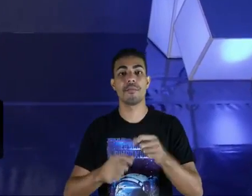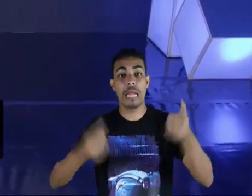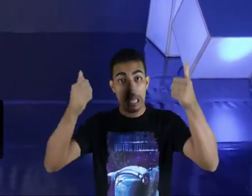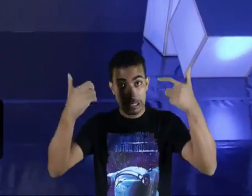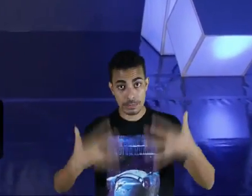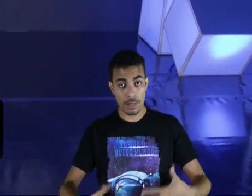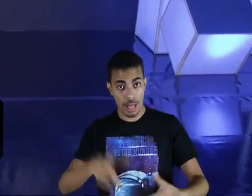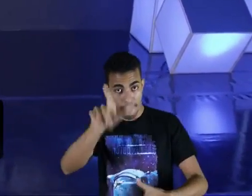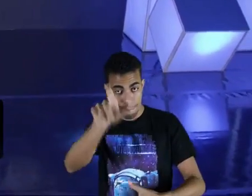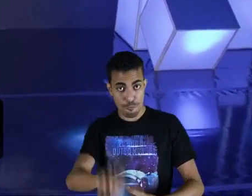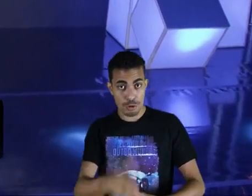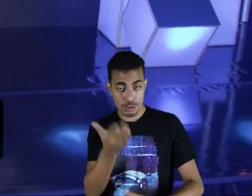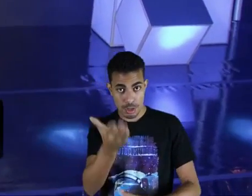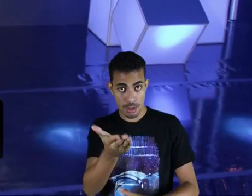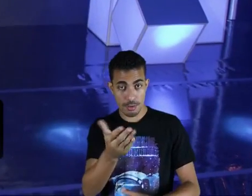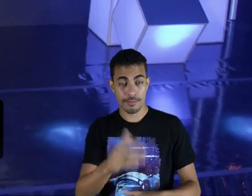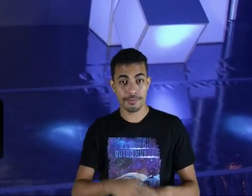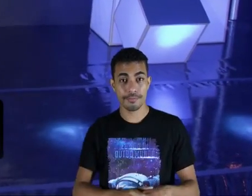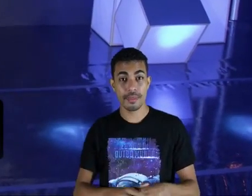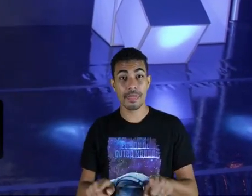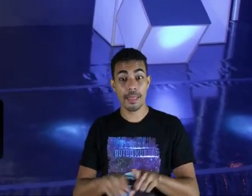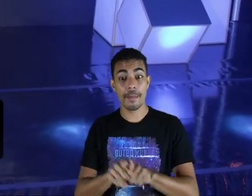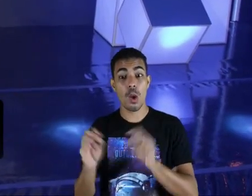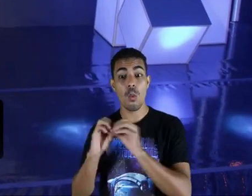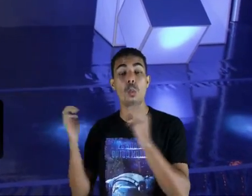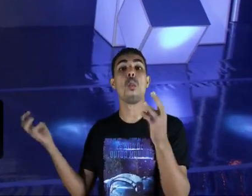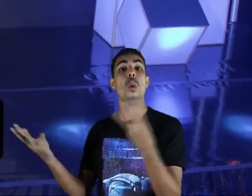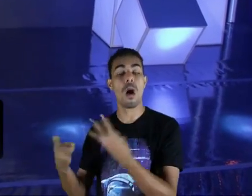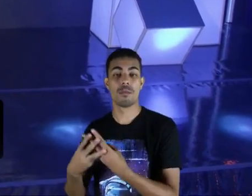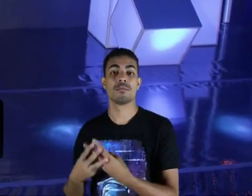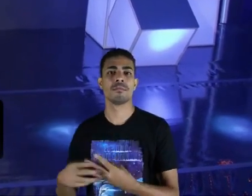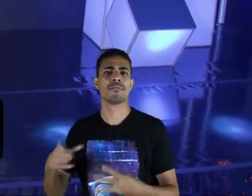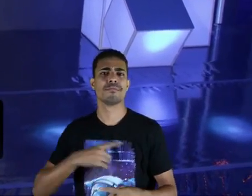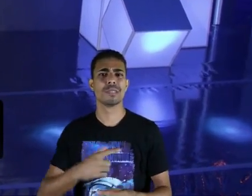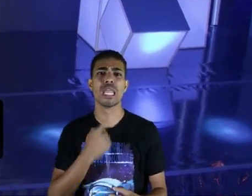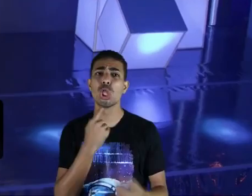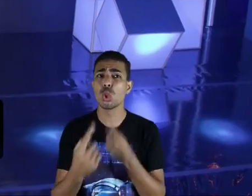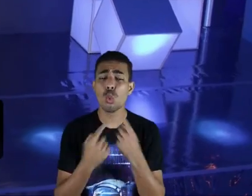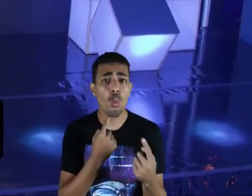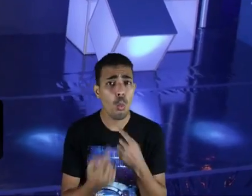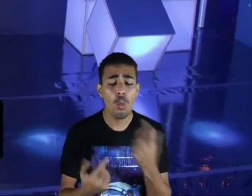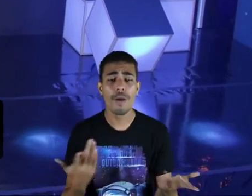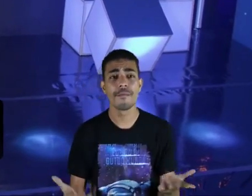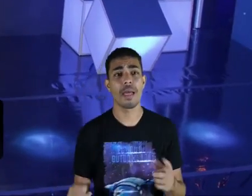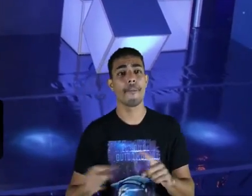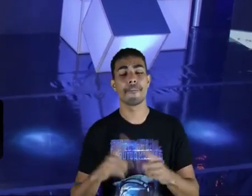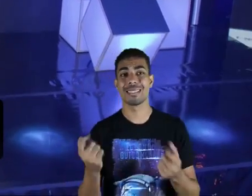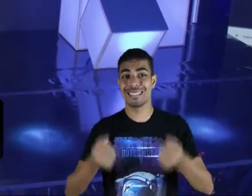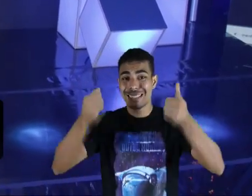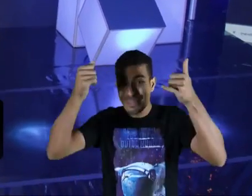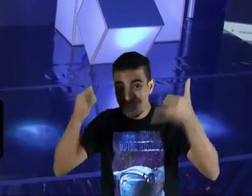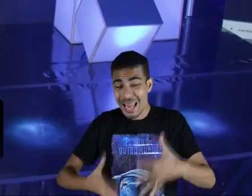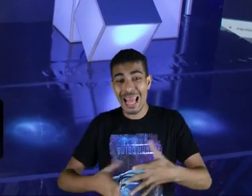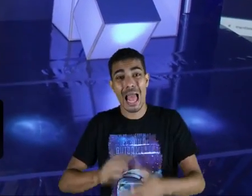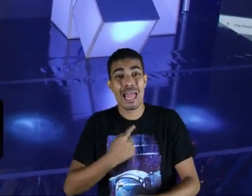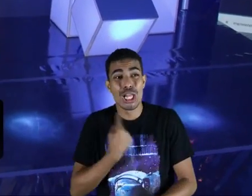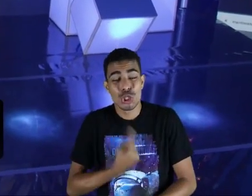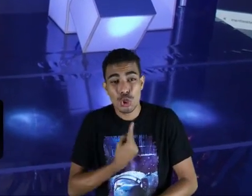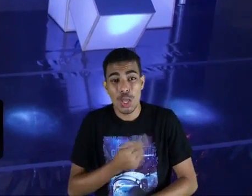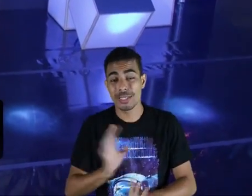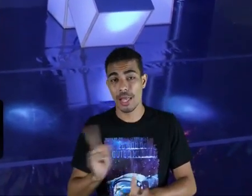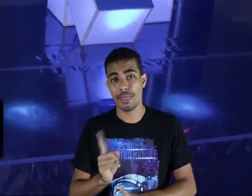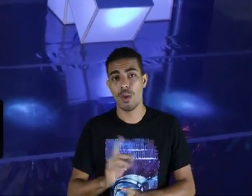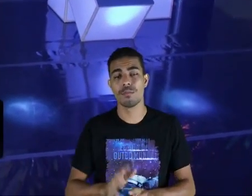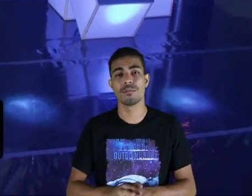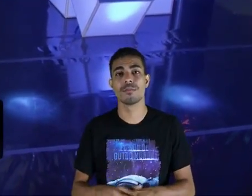você algumas coisas sobre o nosso workshop. Porque tem muita dúvida começando aqui, mas eu não quero explicar sobre isso sozinha. Então, eu